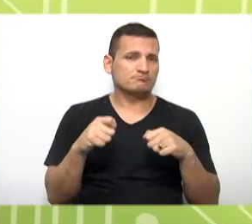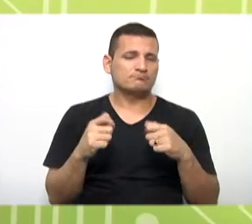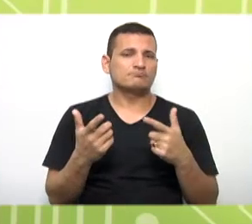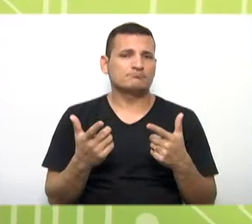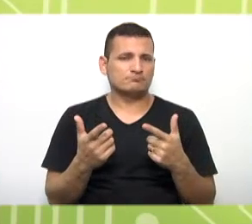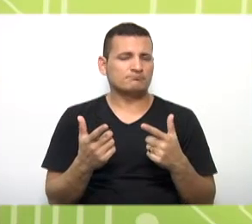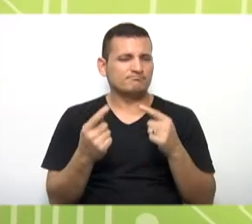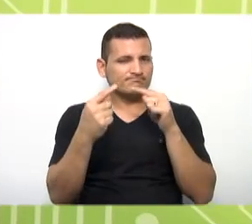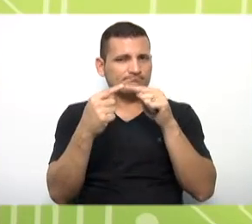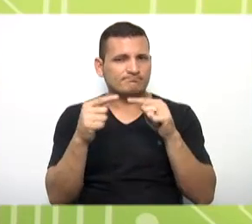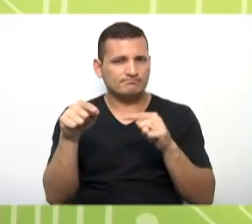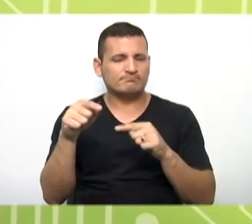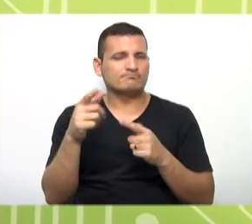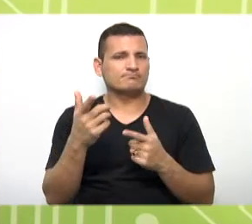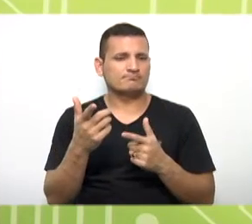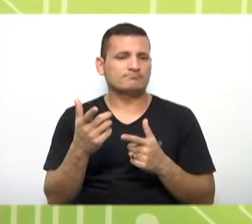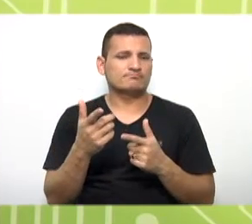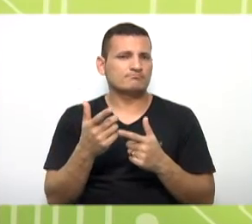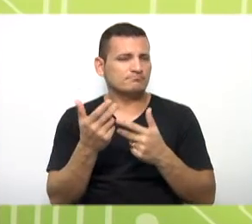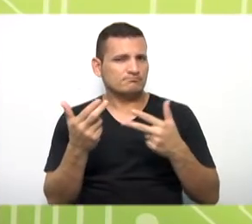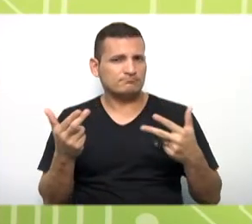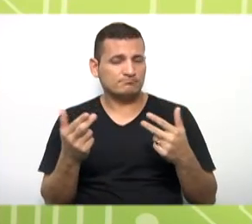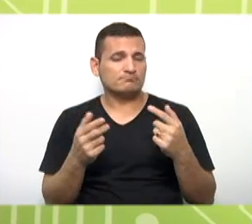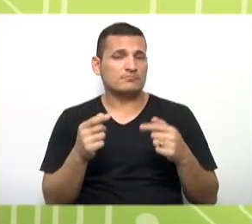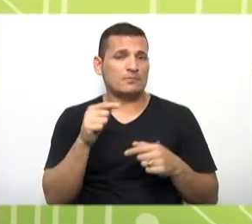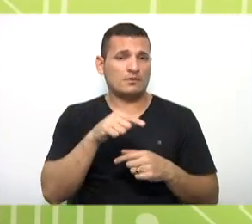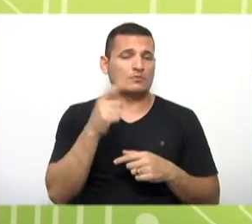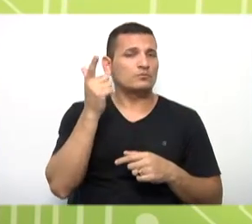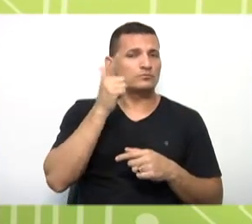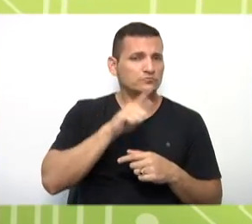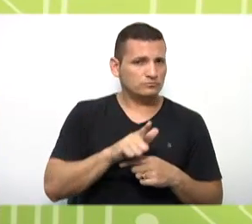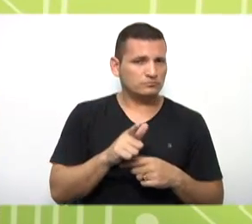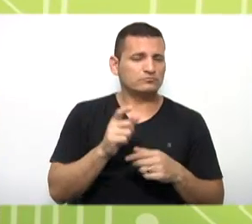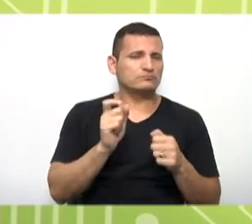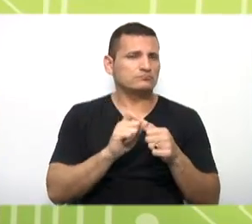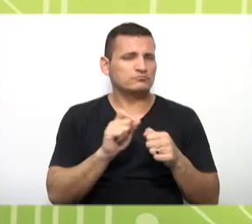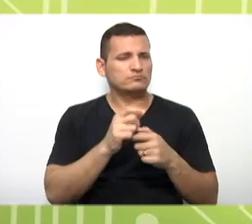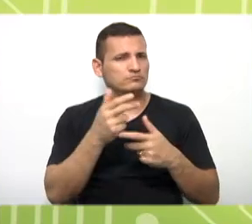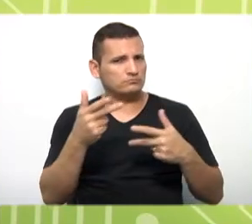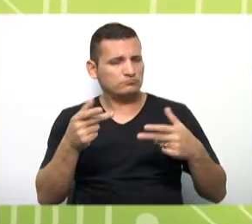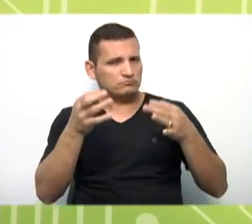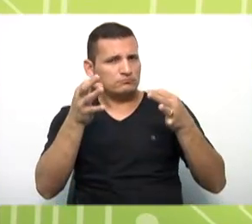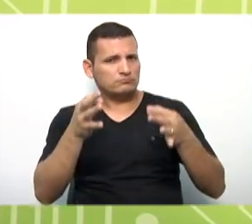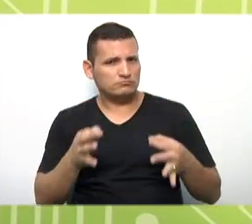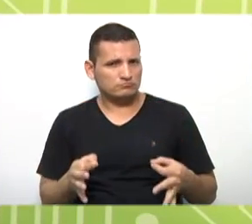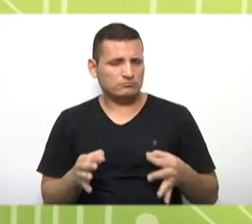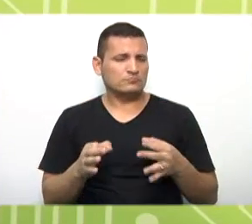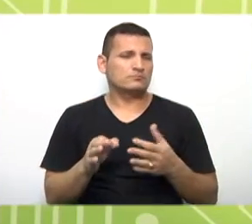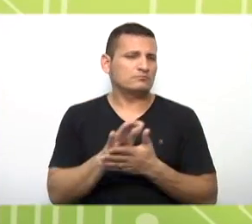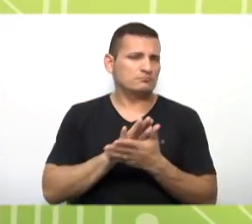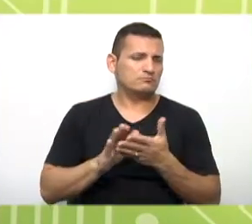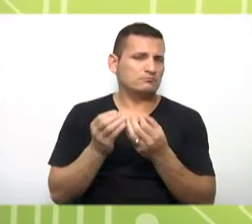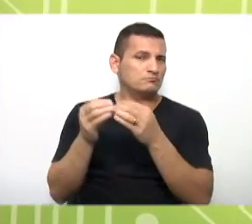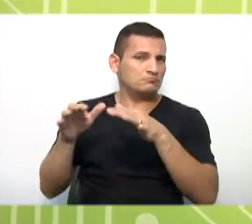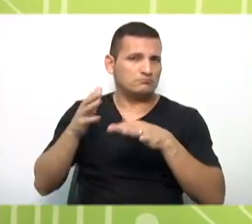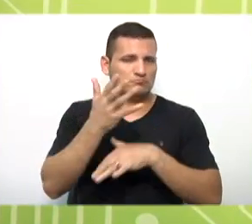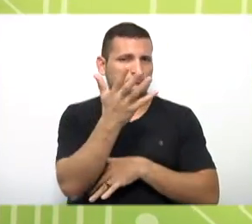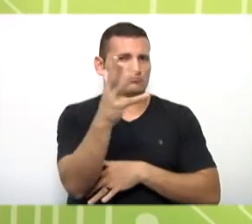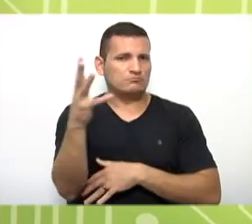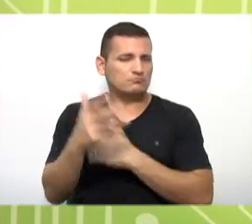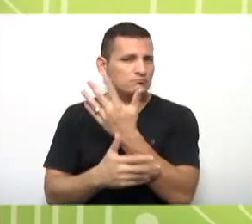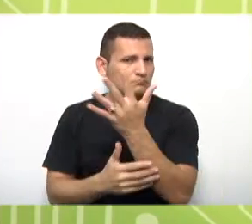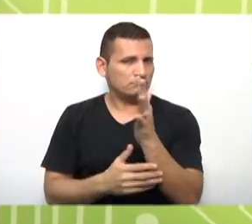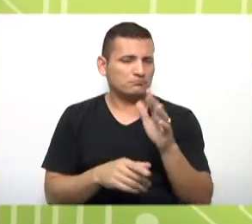essas questões para que ela consiga produzir corretamente, consiga produzir sem afetar o meio ambiente e